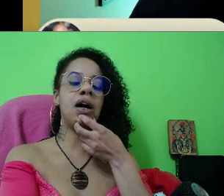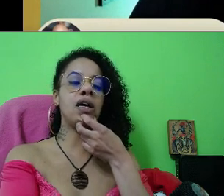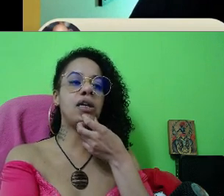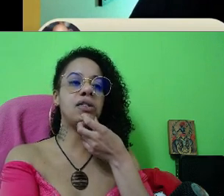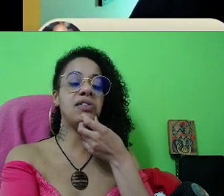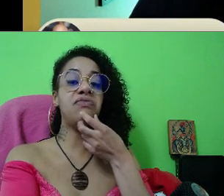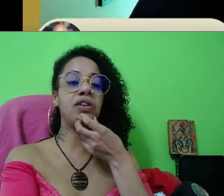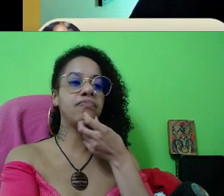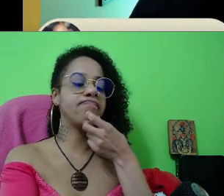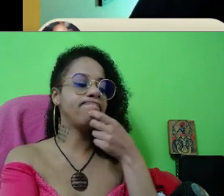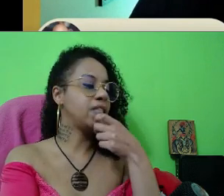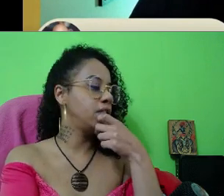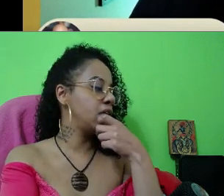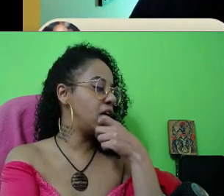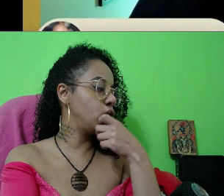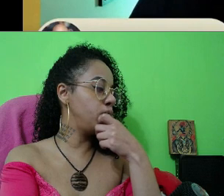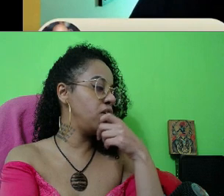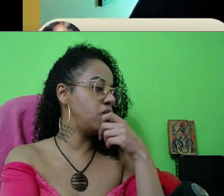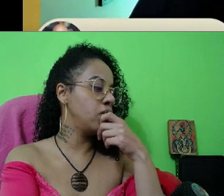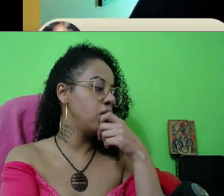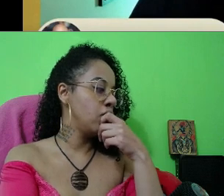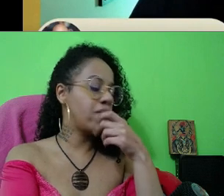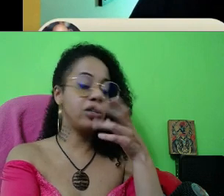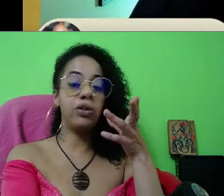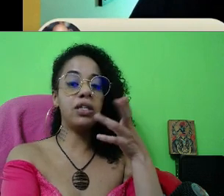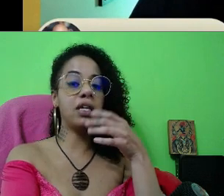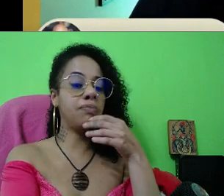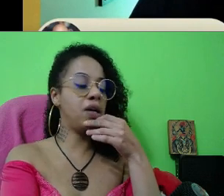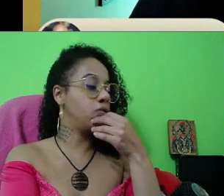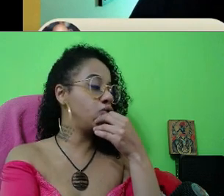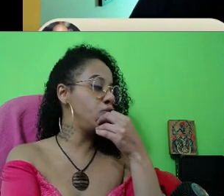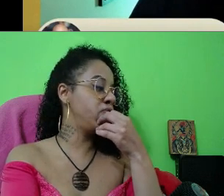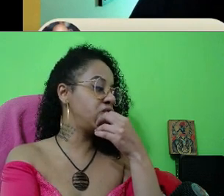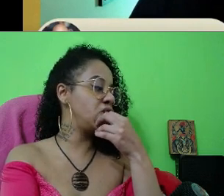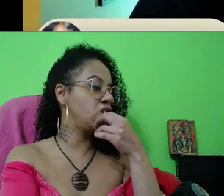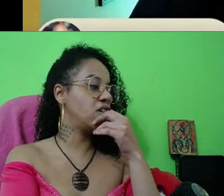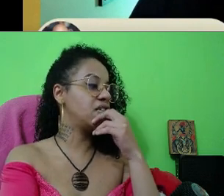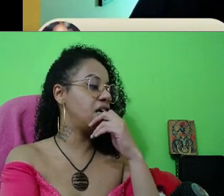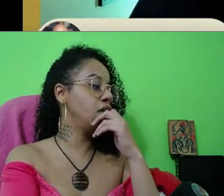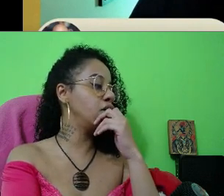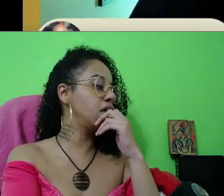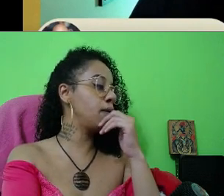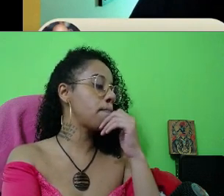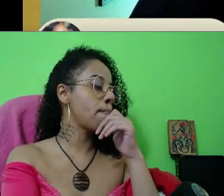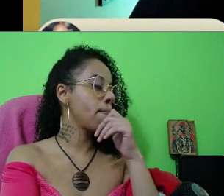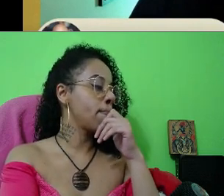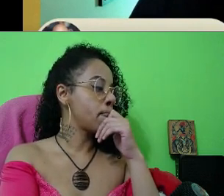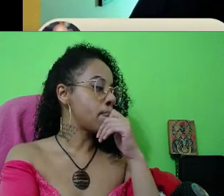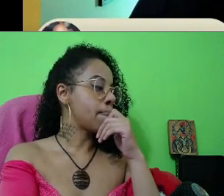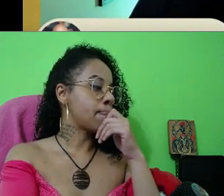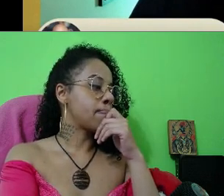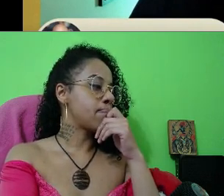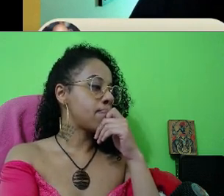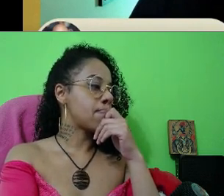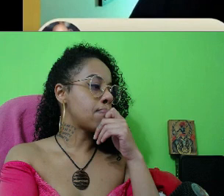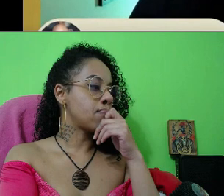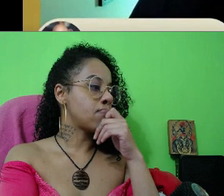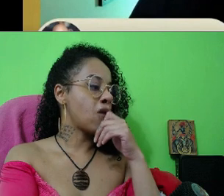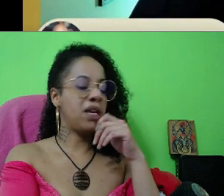mas enfim é sobre isso quando eu entrei também no grupo você já tinha saído né